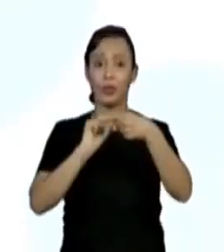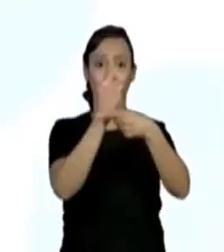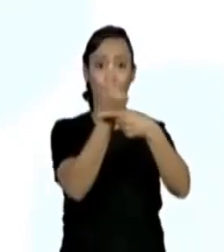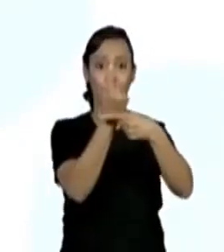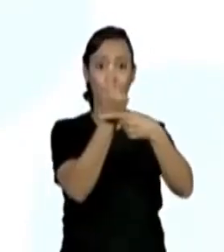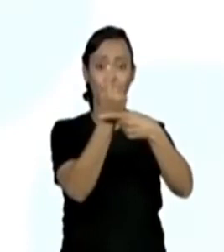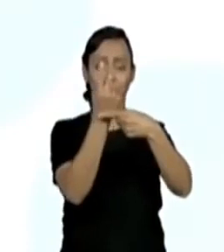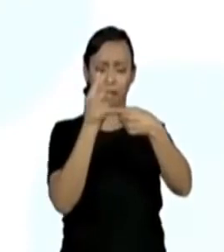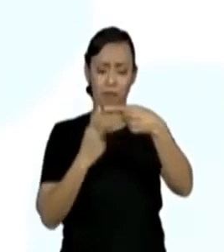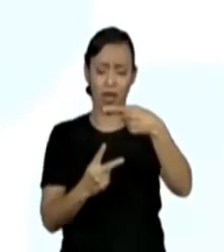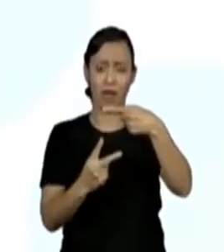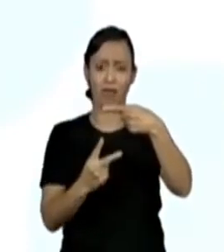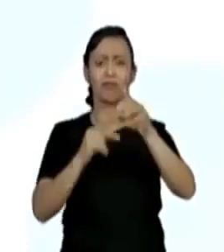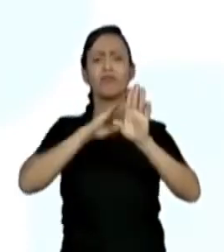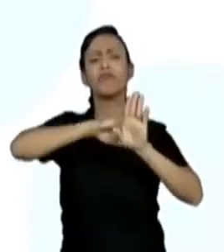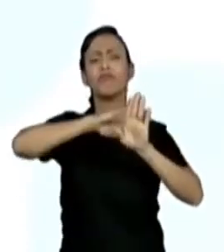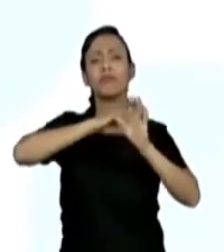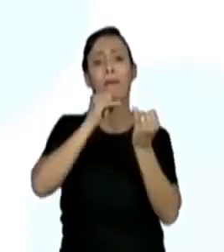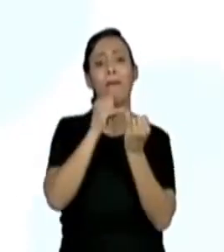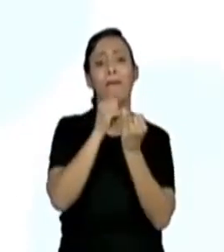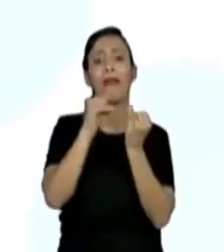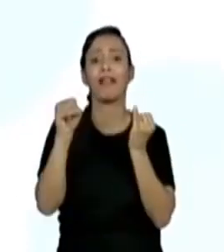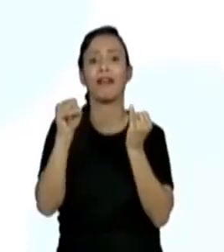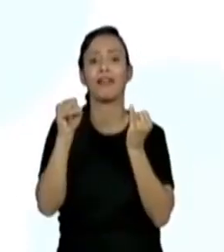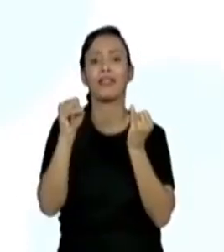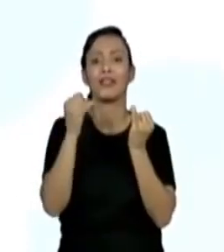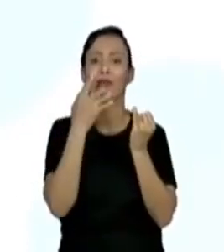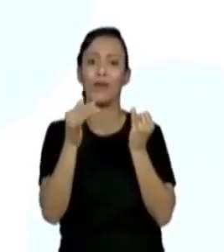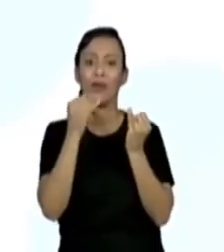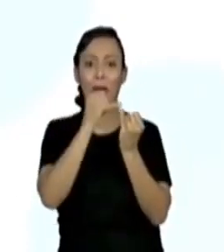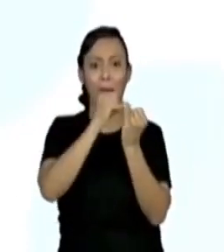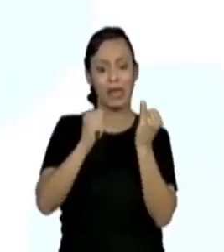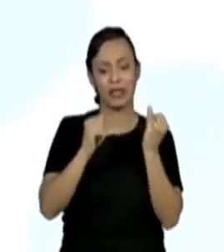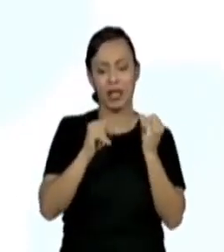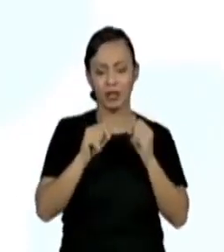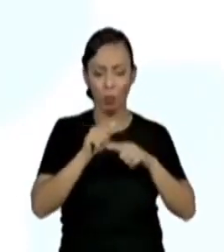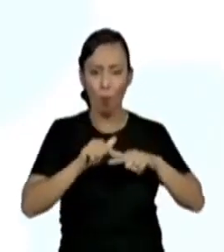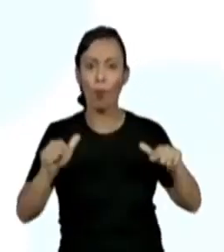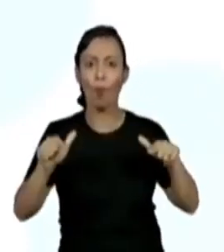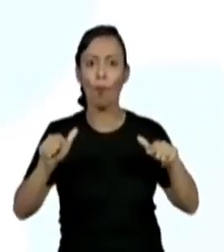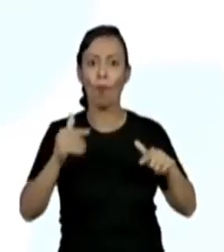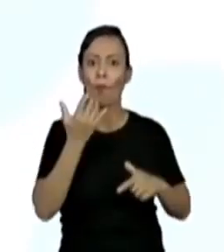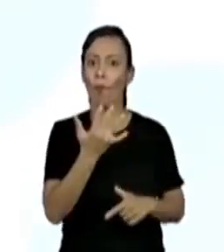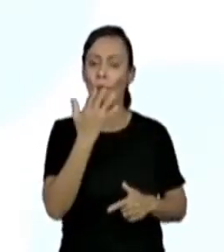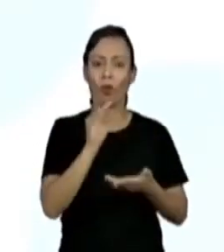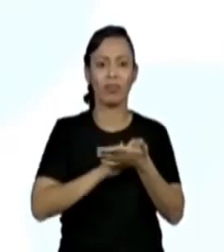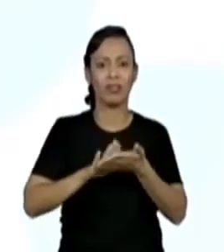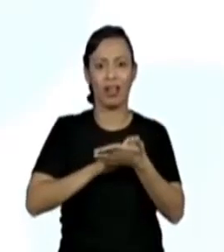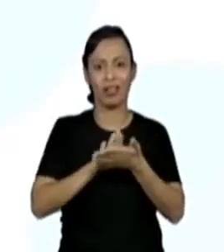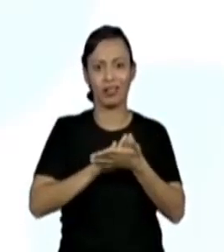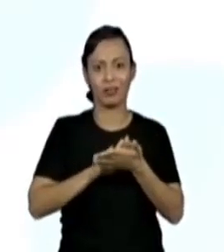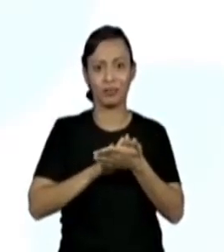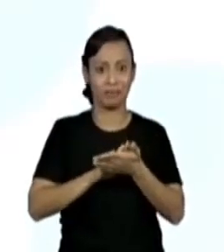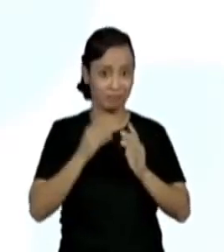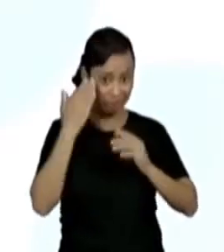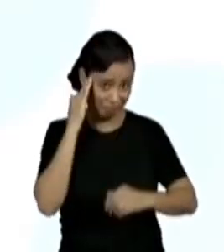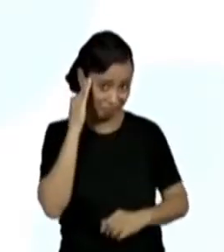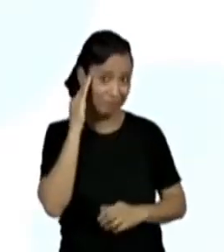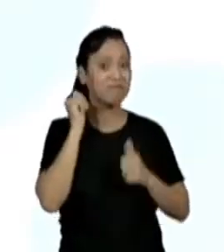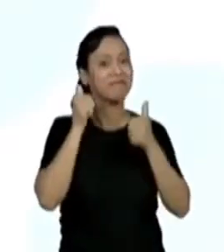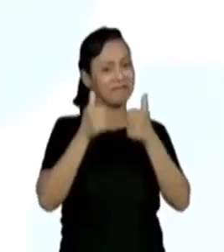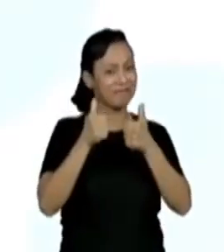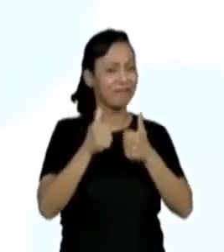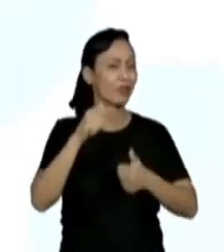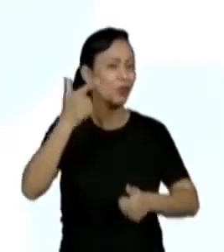meio já que a metade cinco das 10 partes estão coloridas vamos seguir